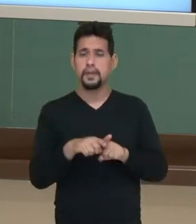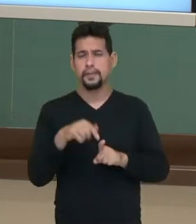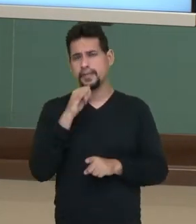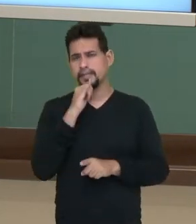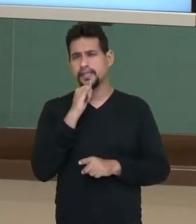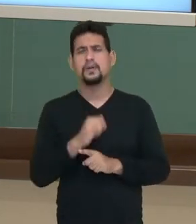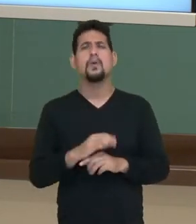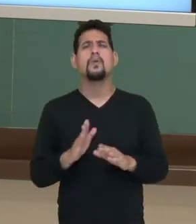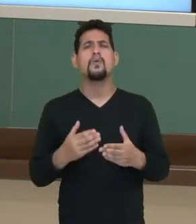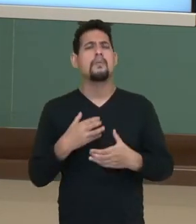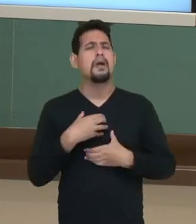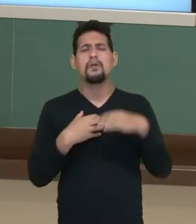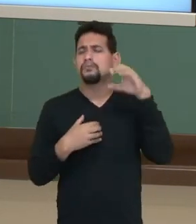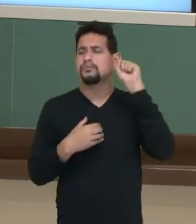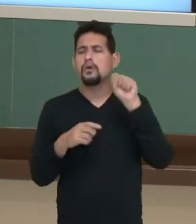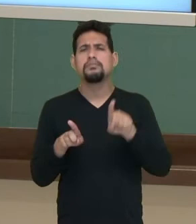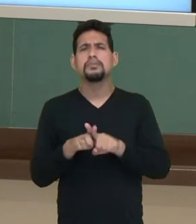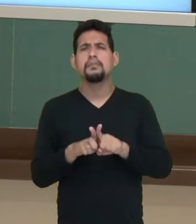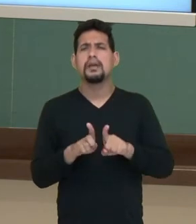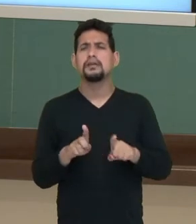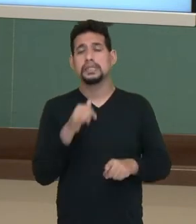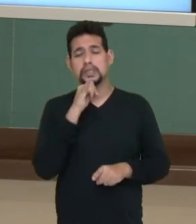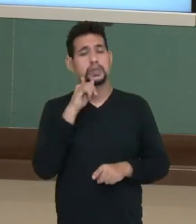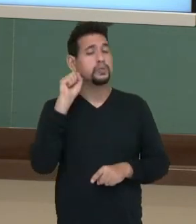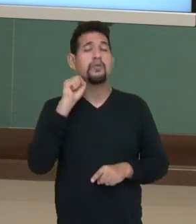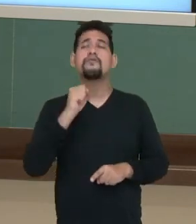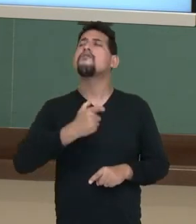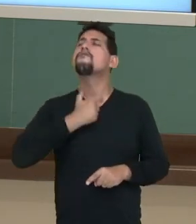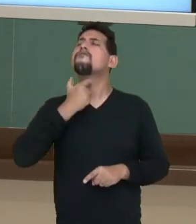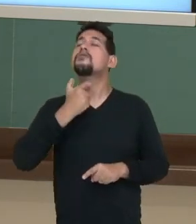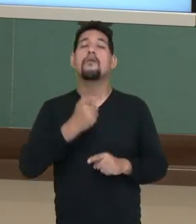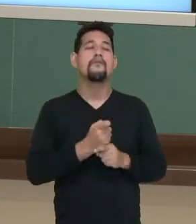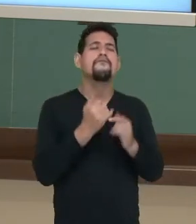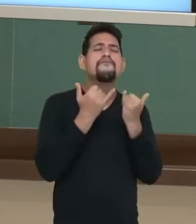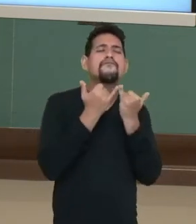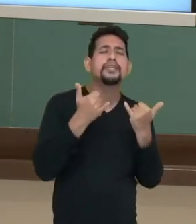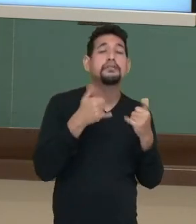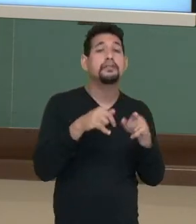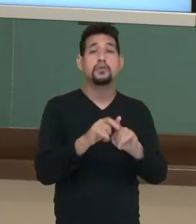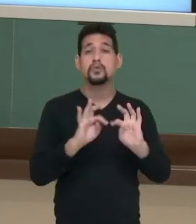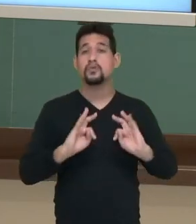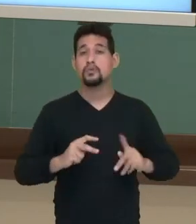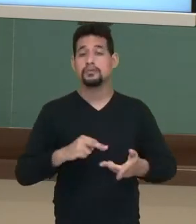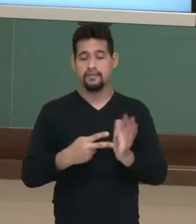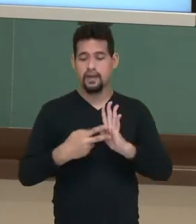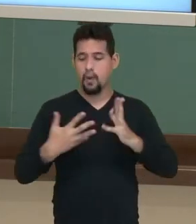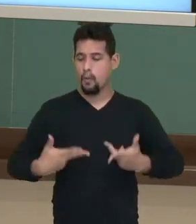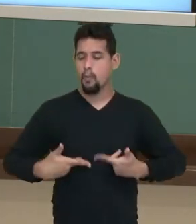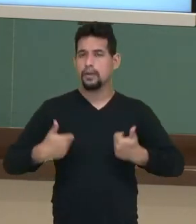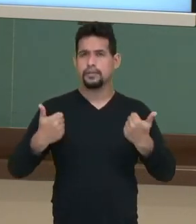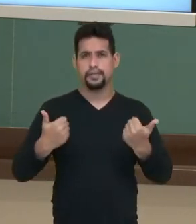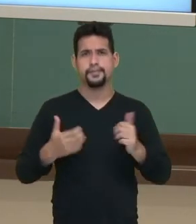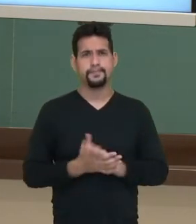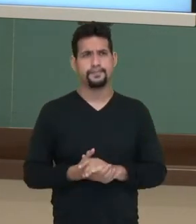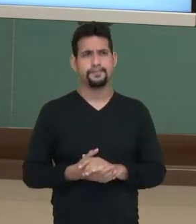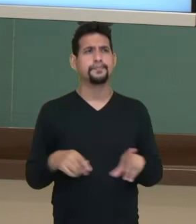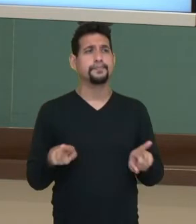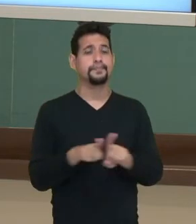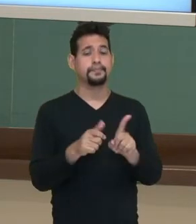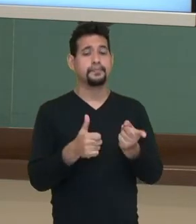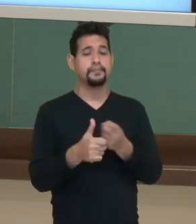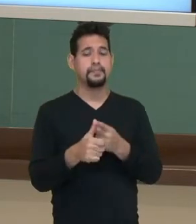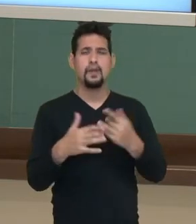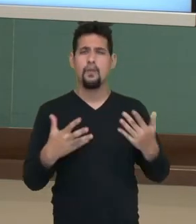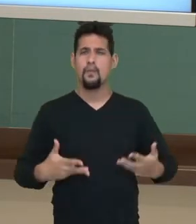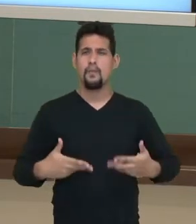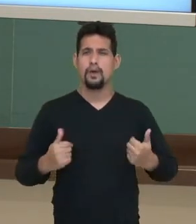o timbre do som, o fato do som ser grosso, ser fino, tudo isso, pessoal, são qualidades do som. E é claro, a primeira qualidade